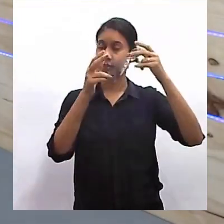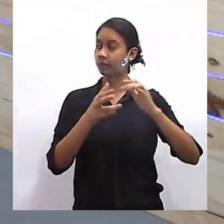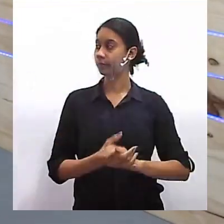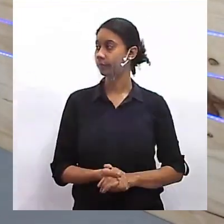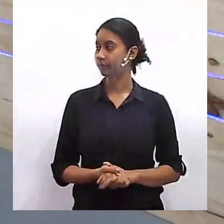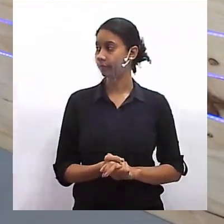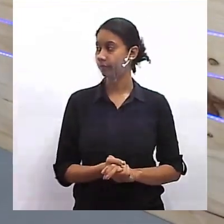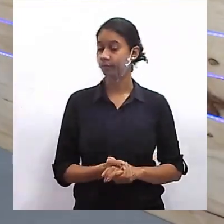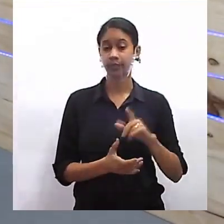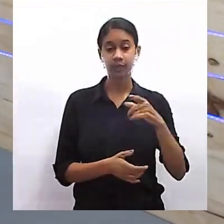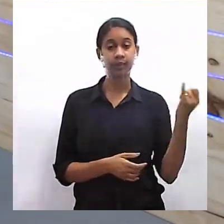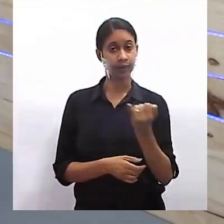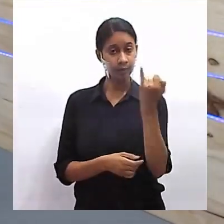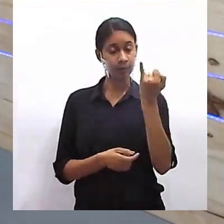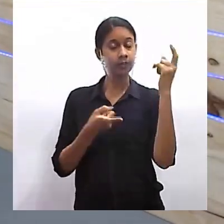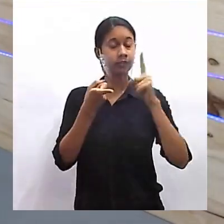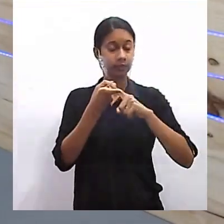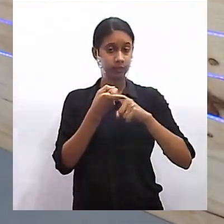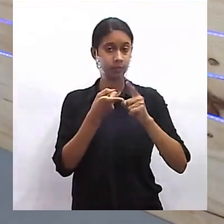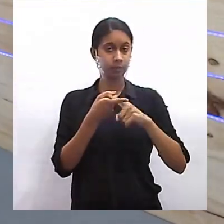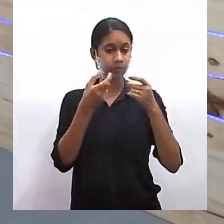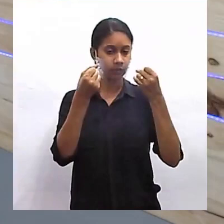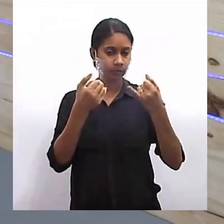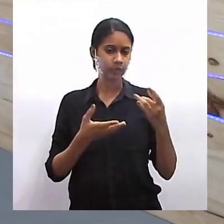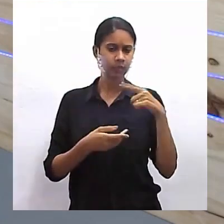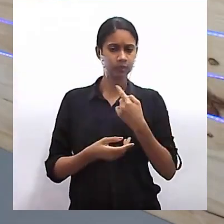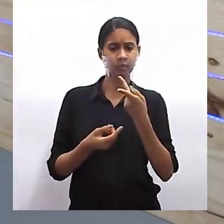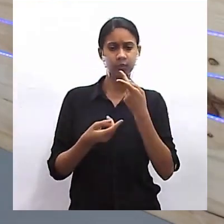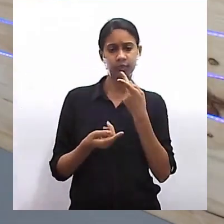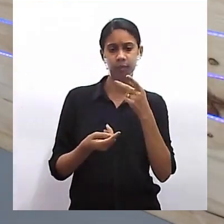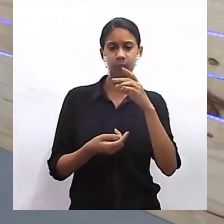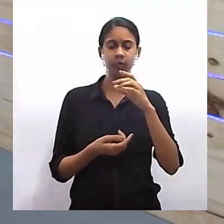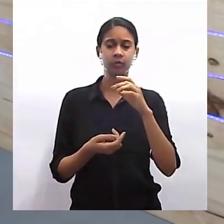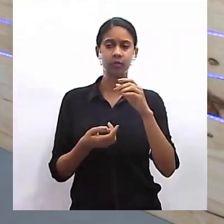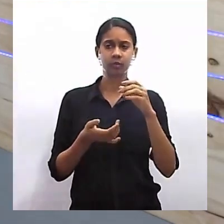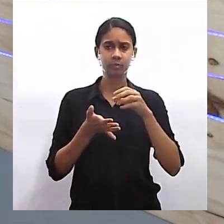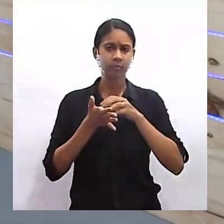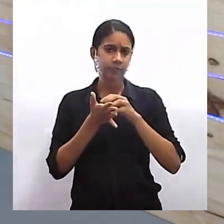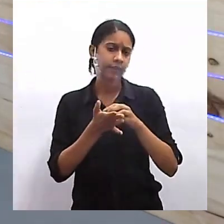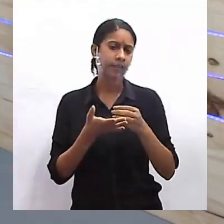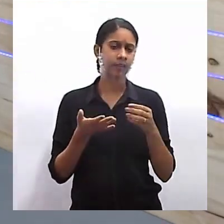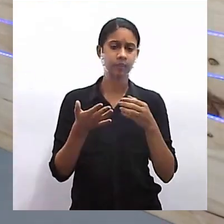na questão do carregamento, quando a gente fala carregamento, seja manual,